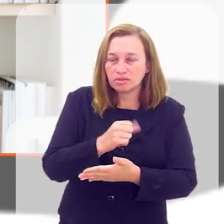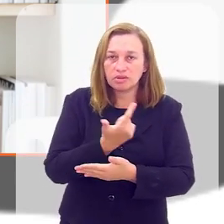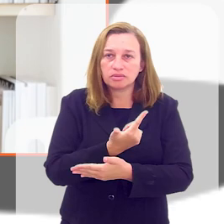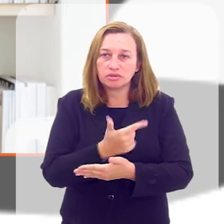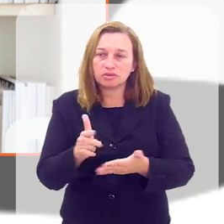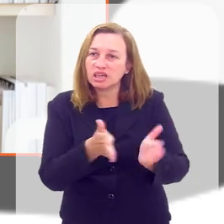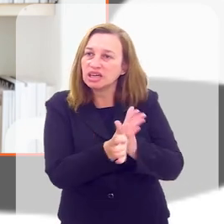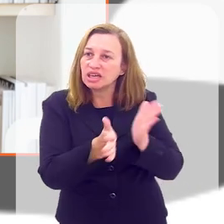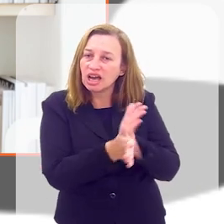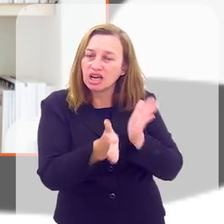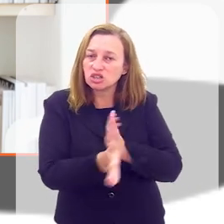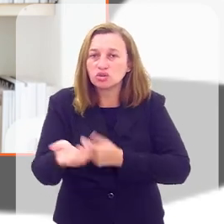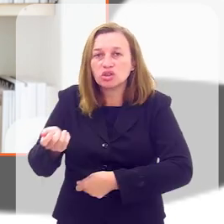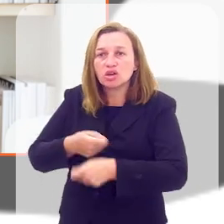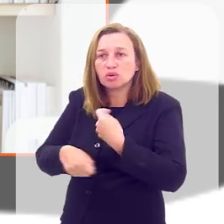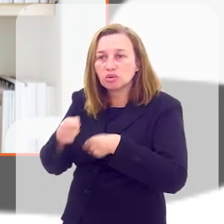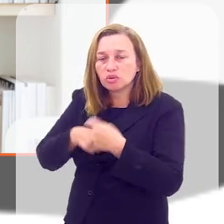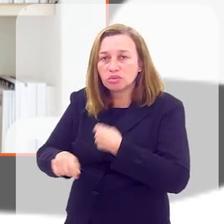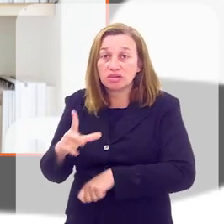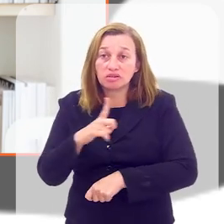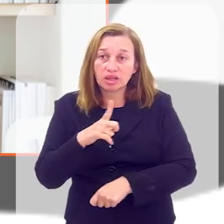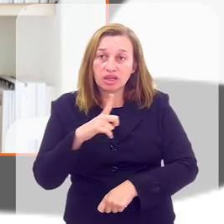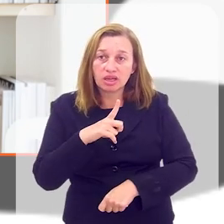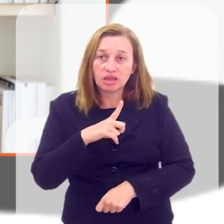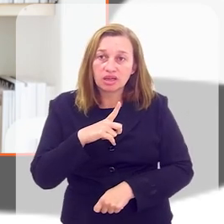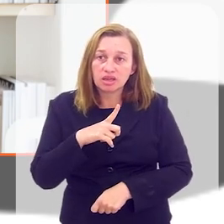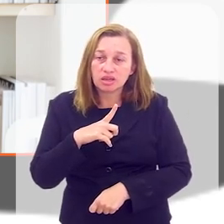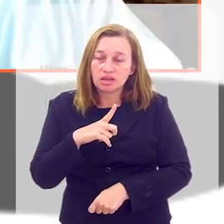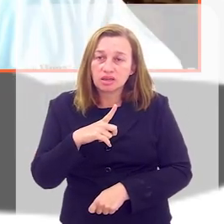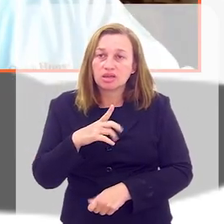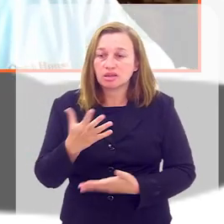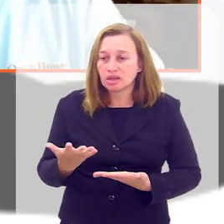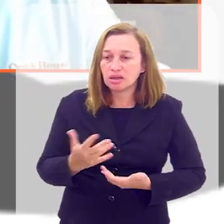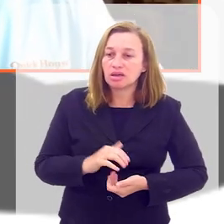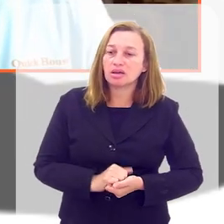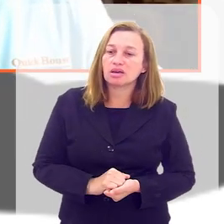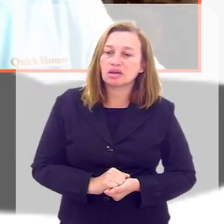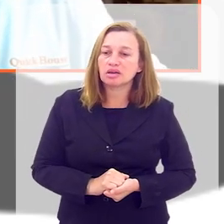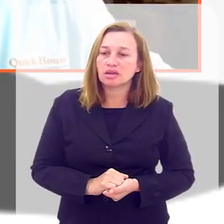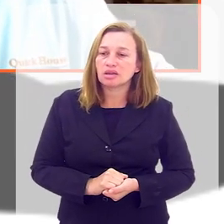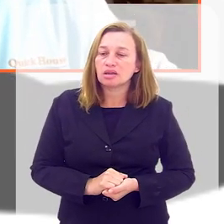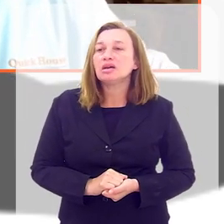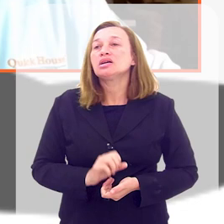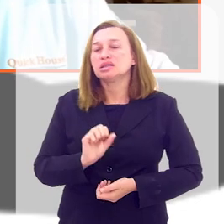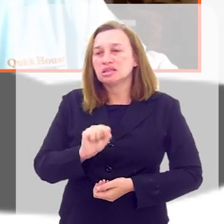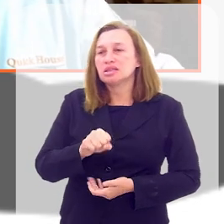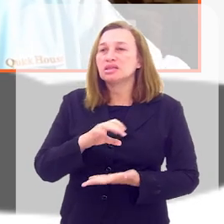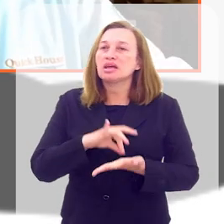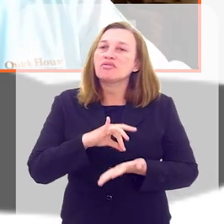sem aditivos muito mais econômica e em favor